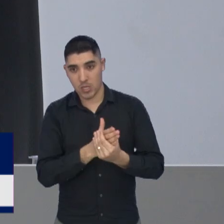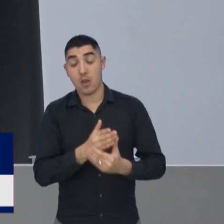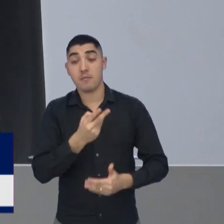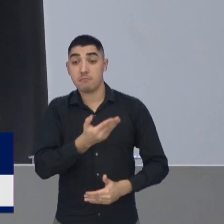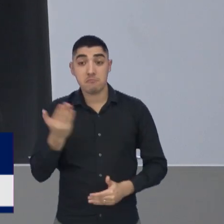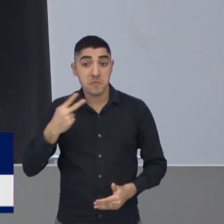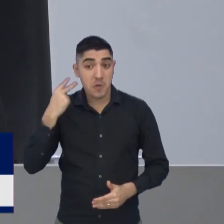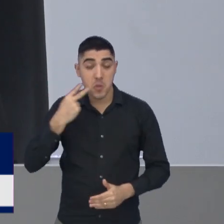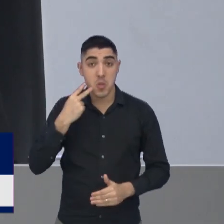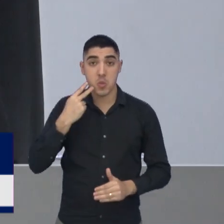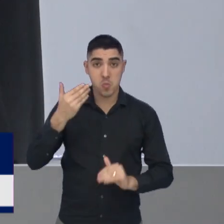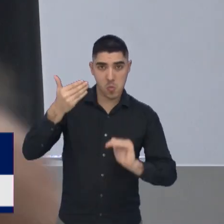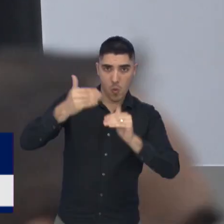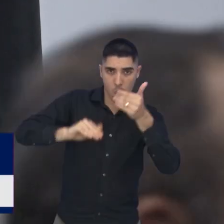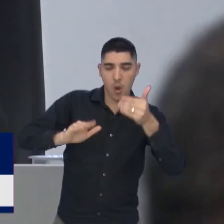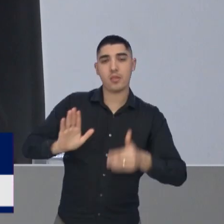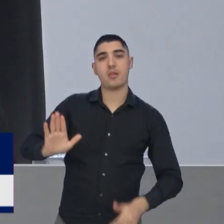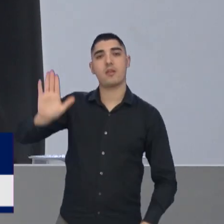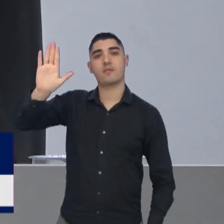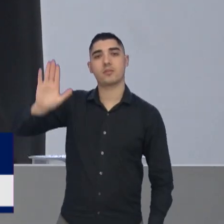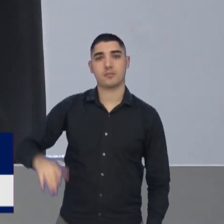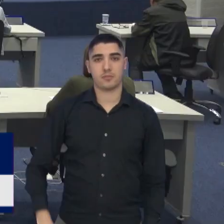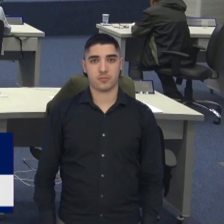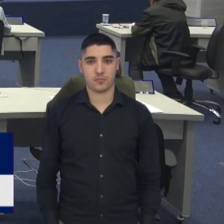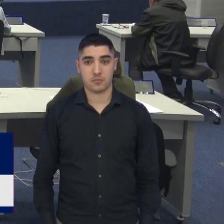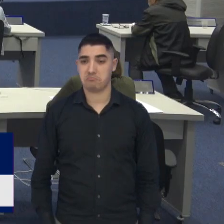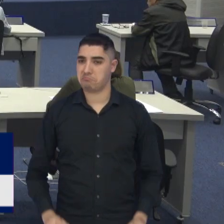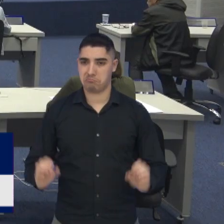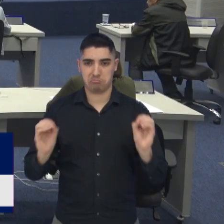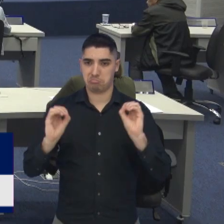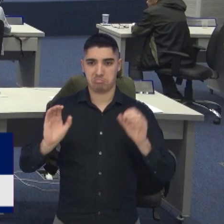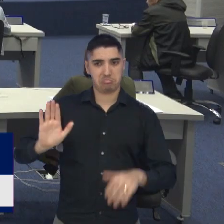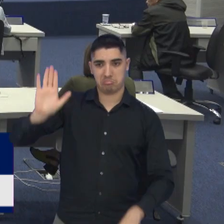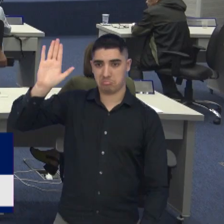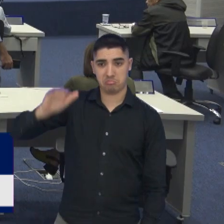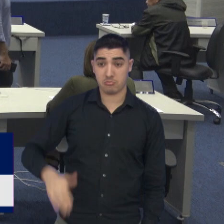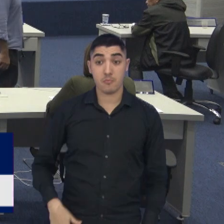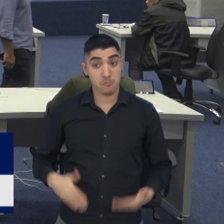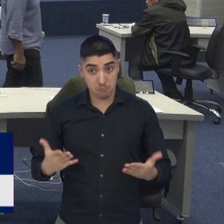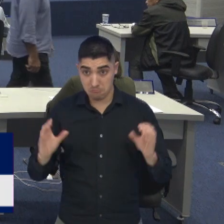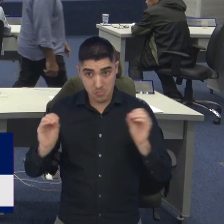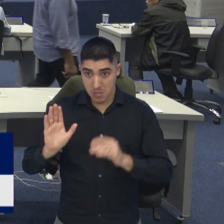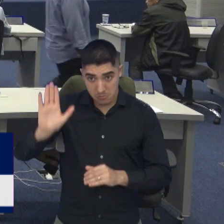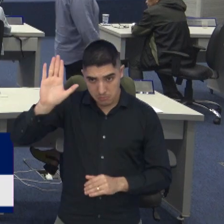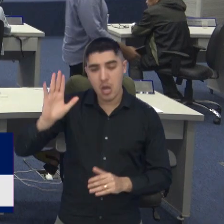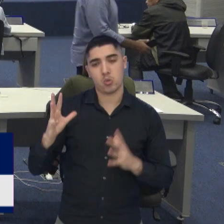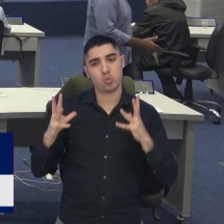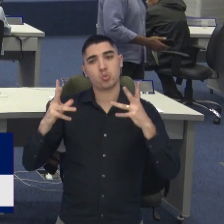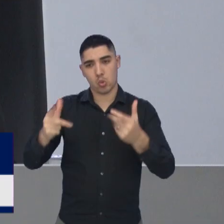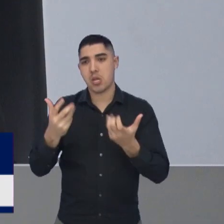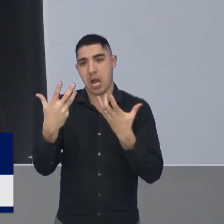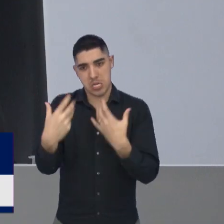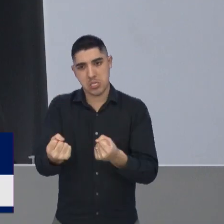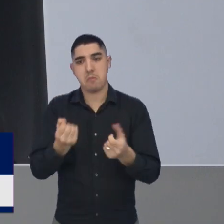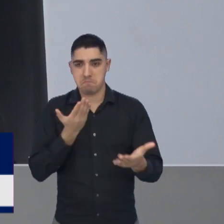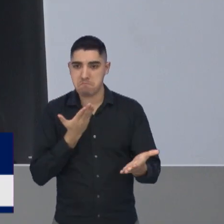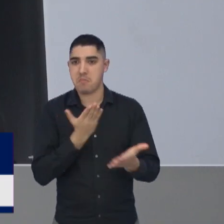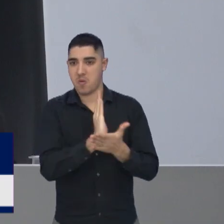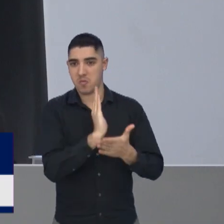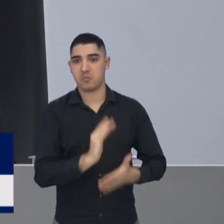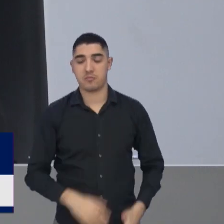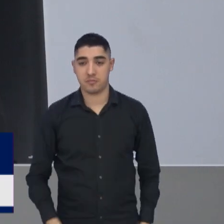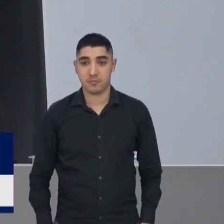Vereadores favoráveis permaneçam como estão, os contrários que se manifestem. Nenhum voto contrário, senhor presidente. Sem nenhum voto contrário, está aprovado por